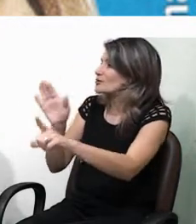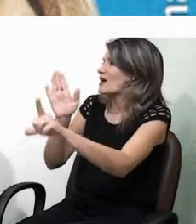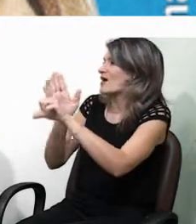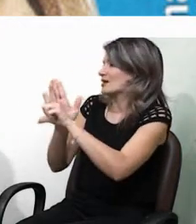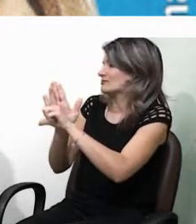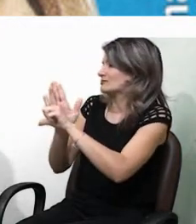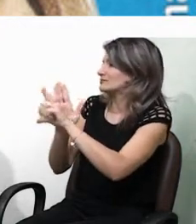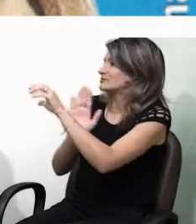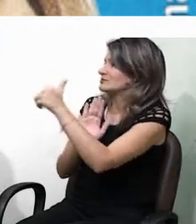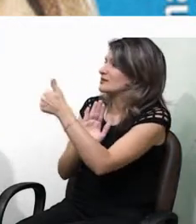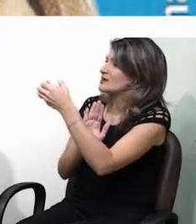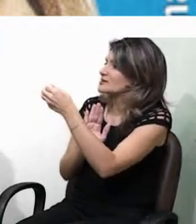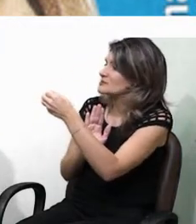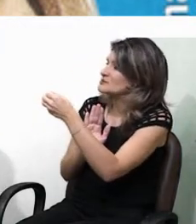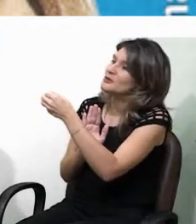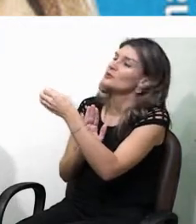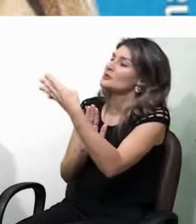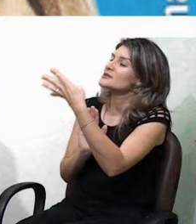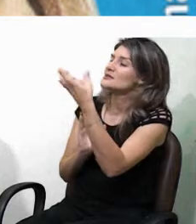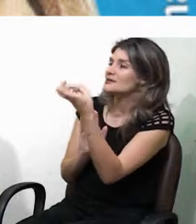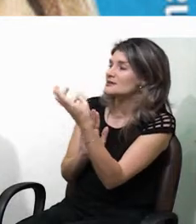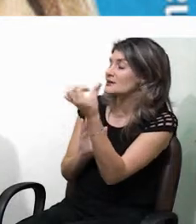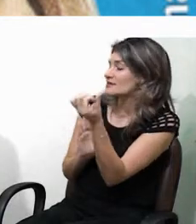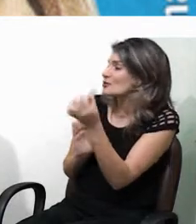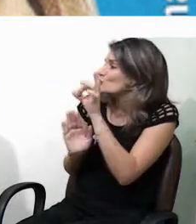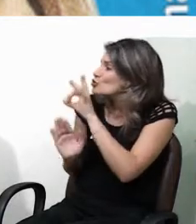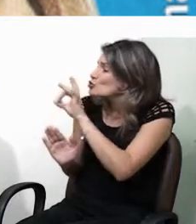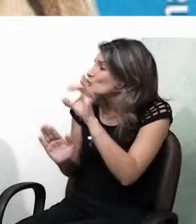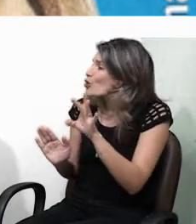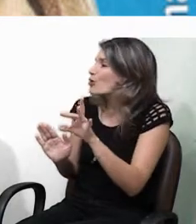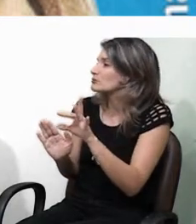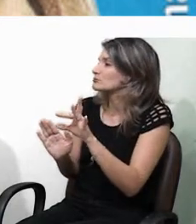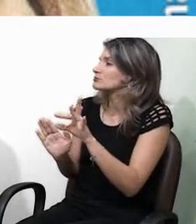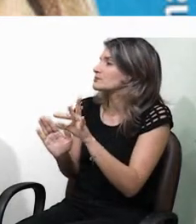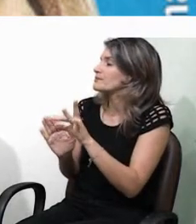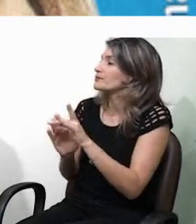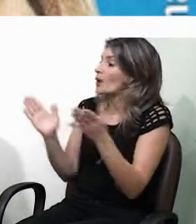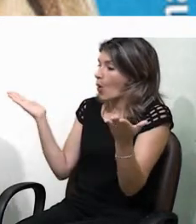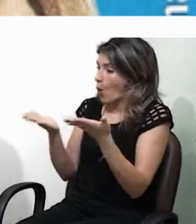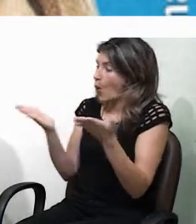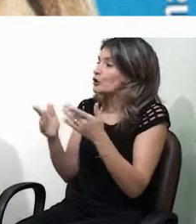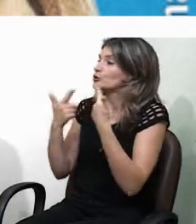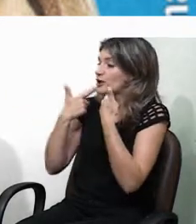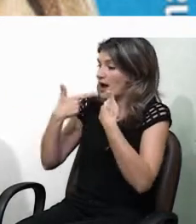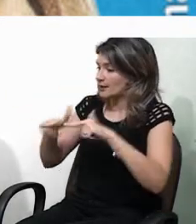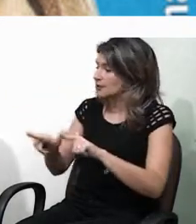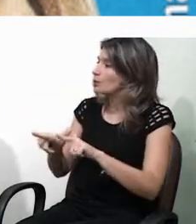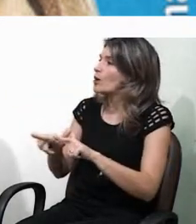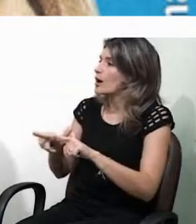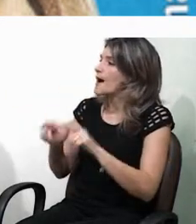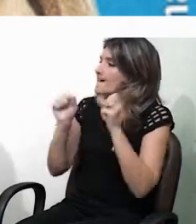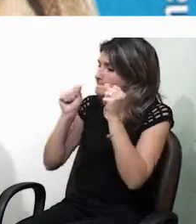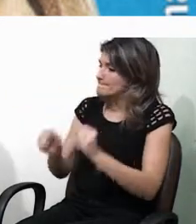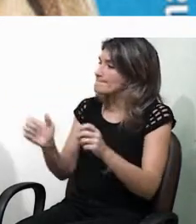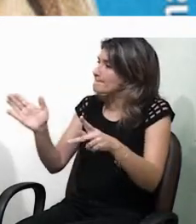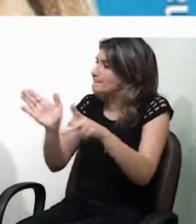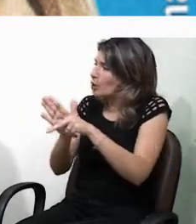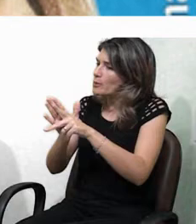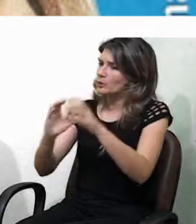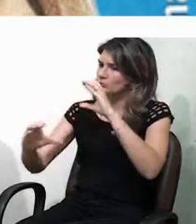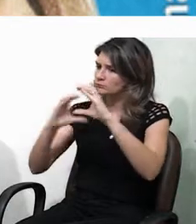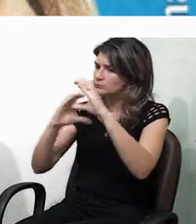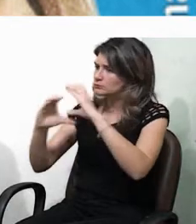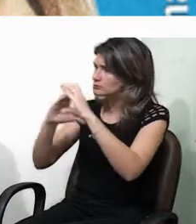hoje, né, que bom que a língua ela é oficializada como uma língua, como um meio de